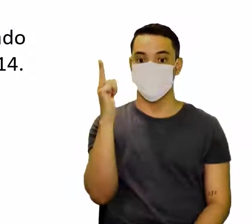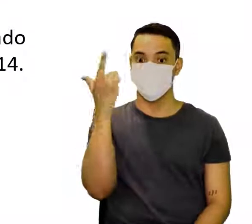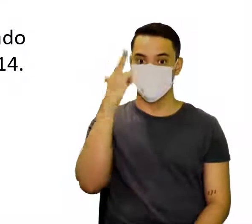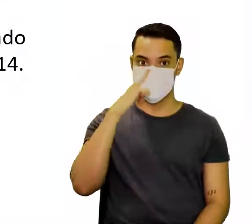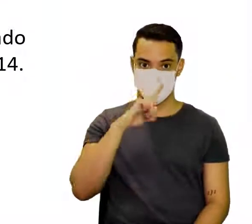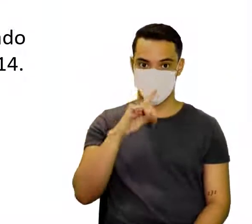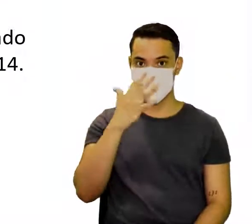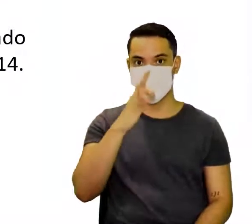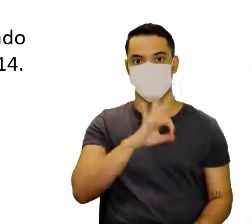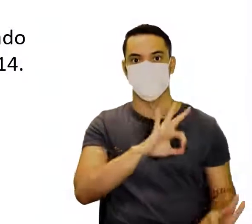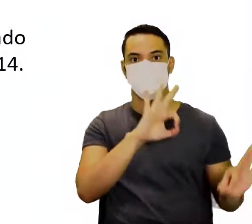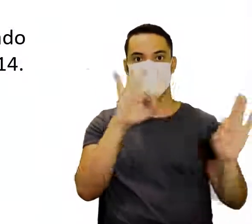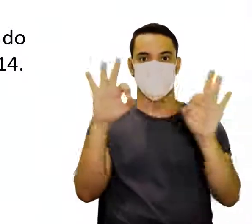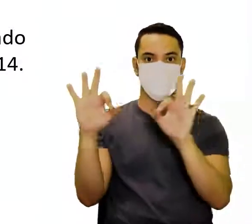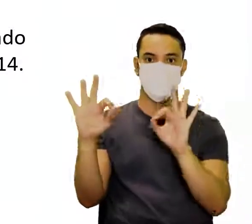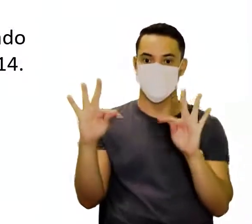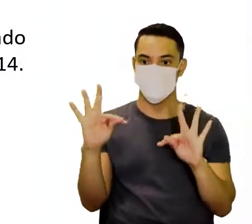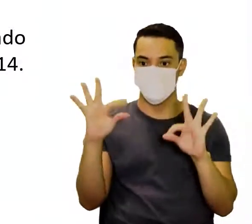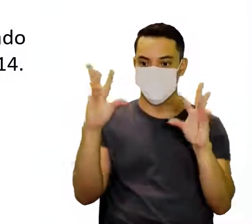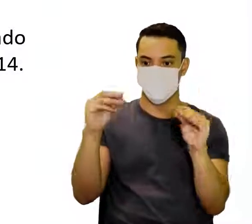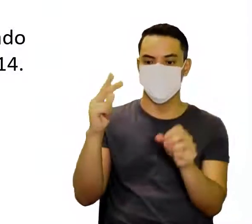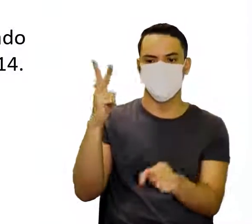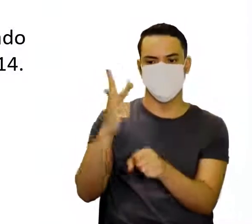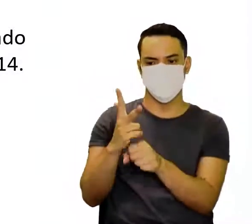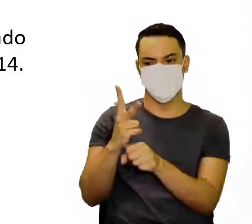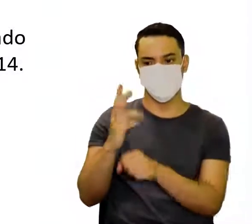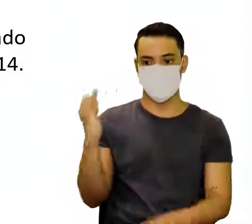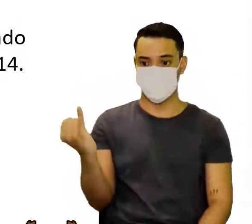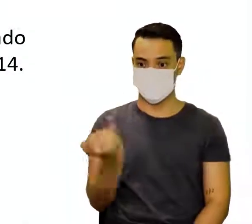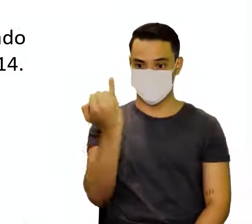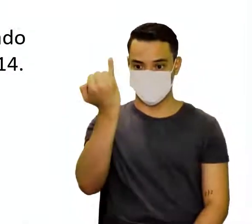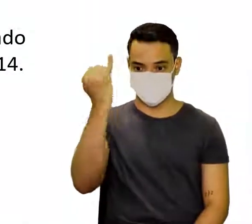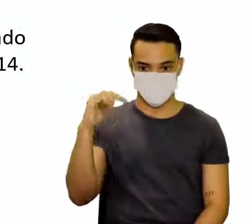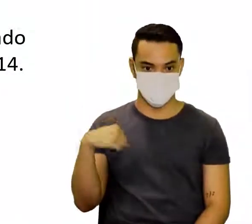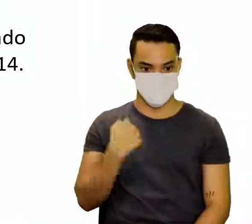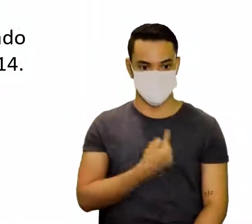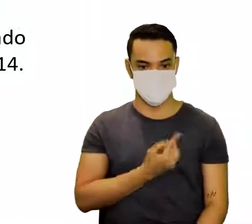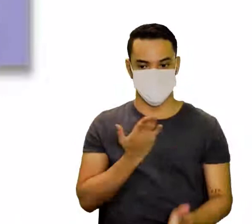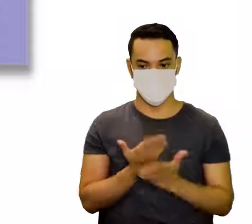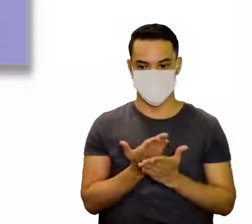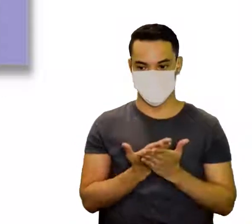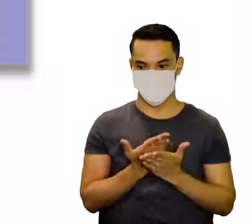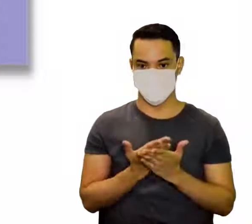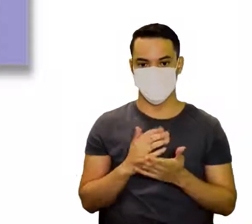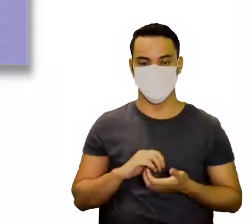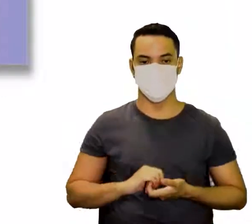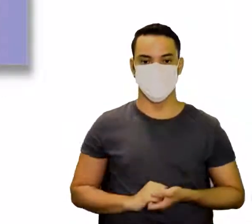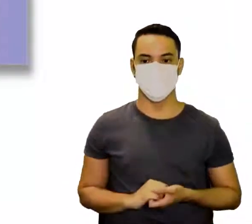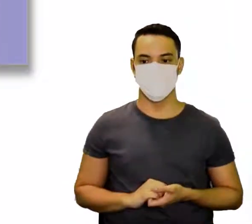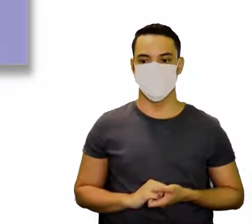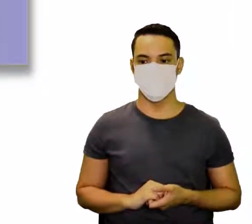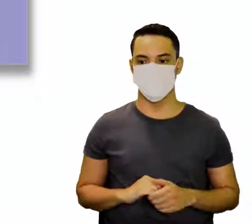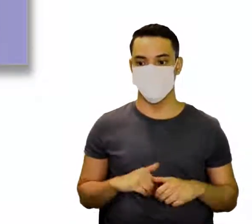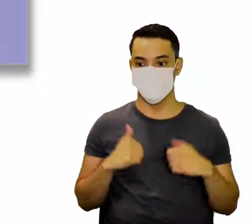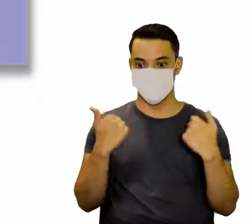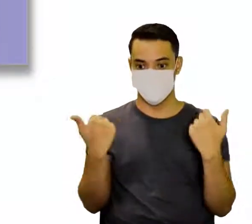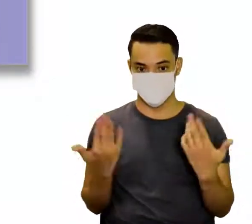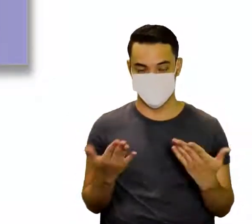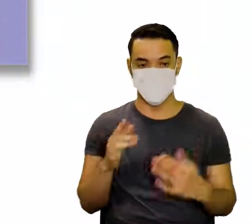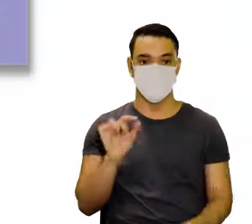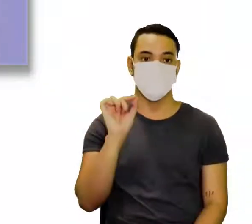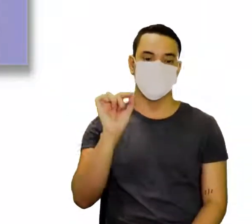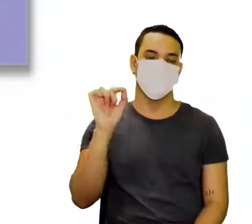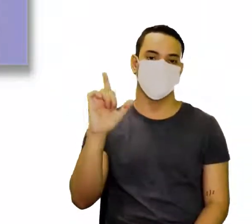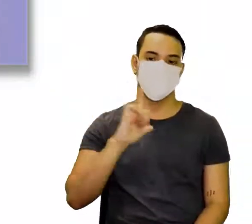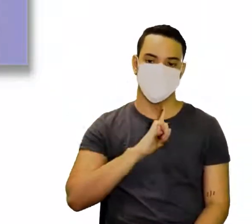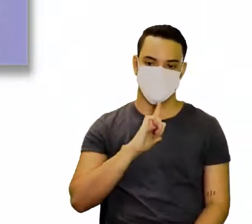conseguido assistir a esse vídeo, que ele é importante para a nossa aula de hoje, tá bom? Então, jovens, o que nós vamos